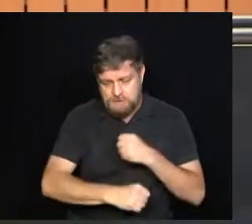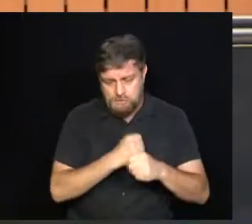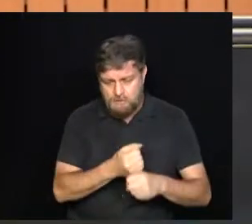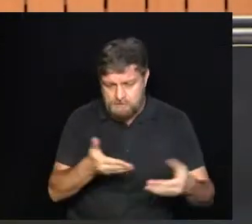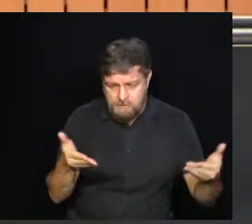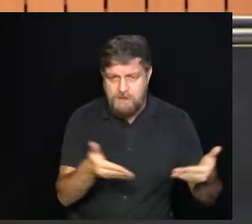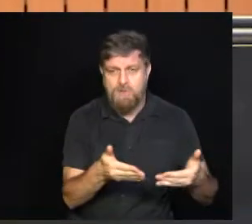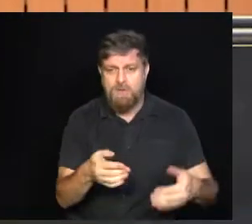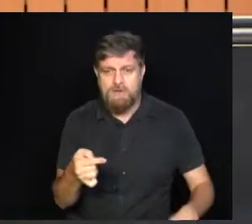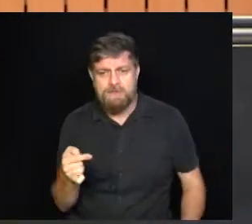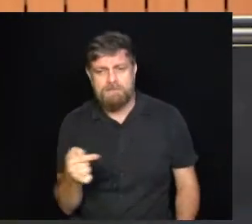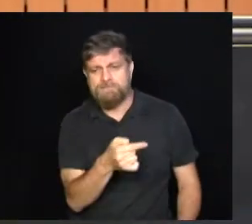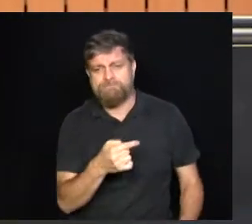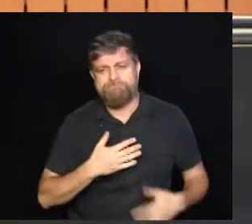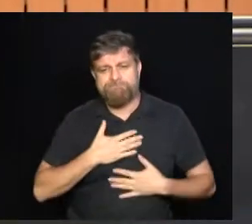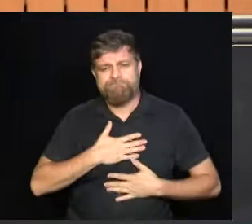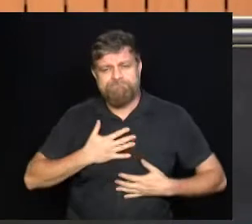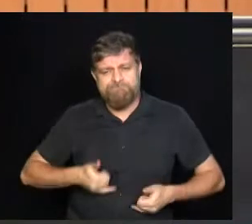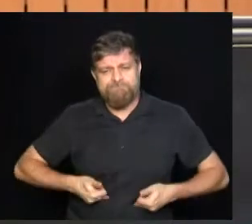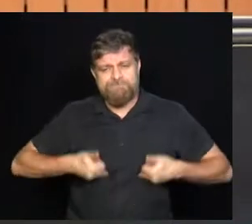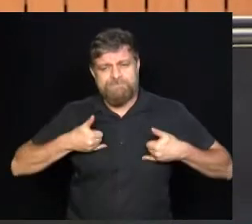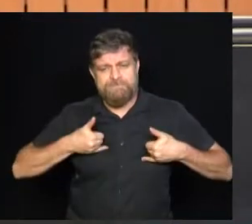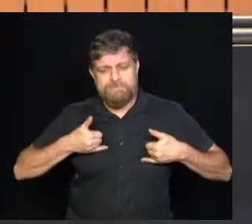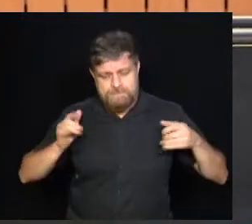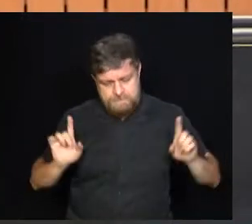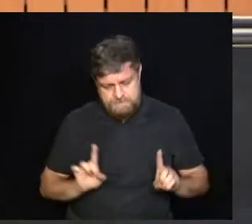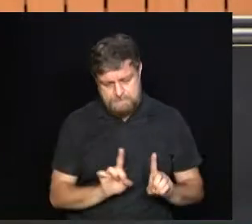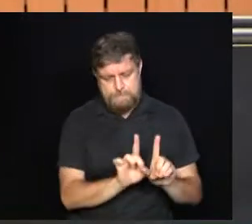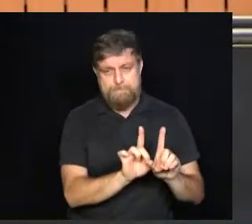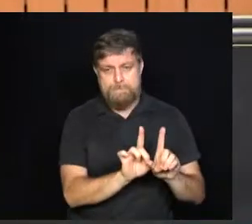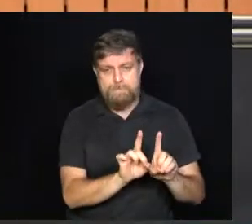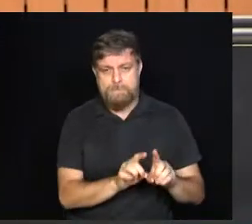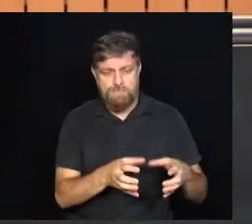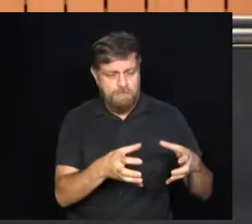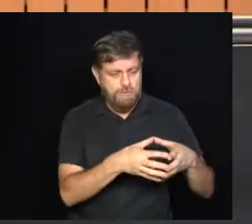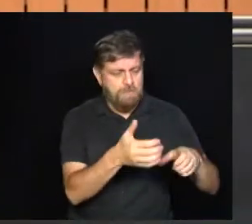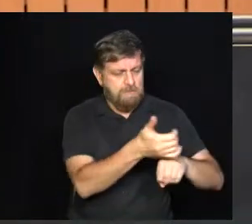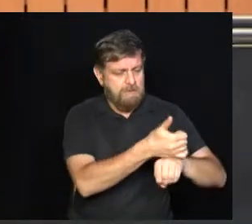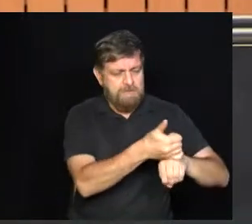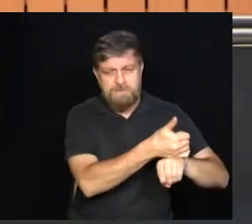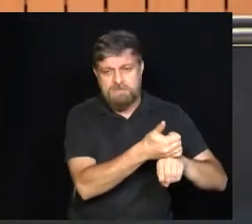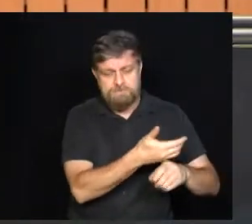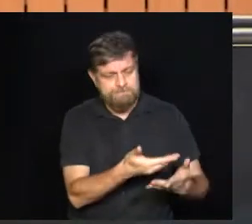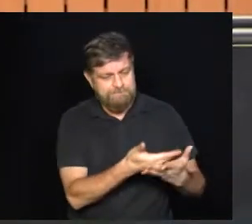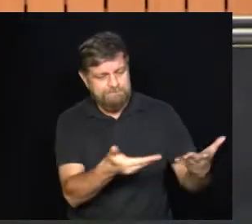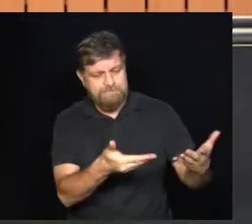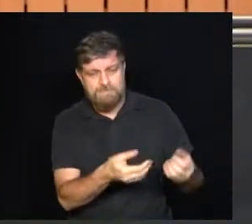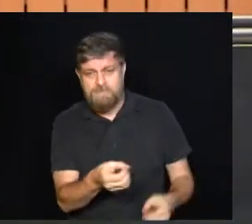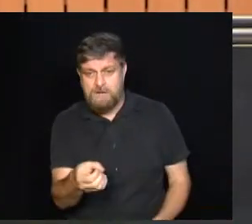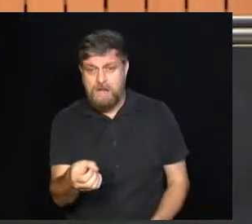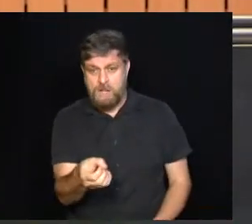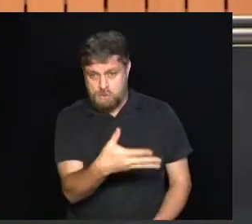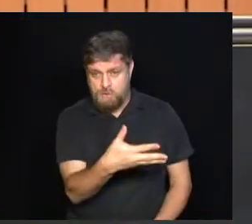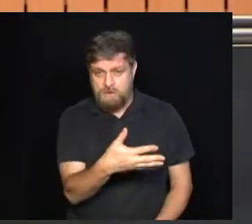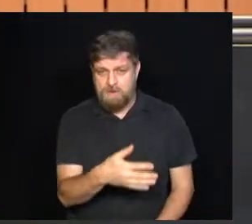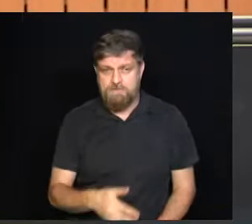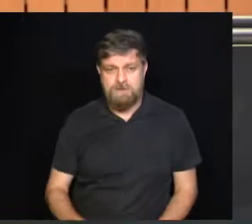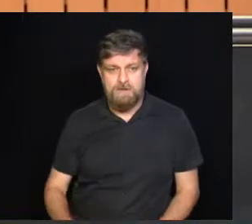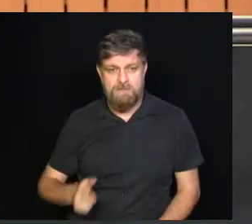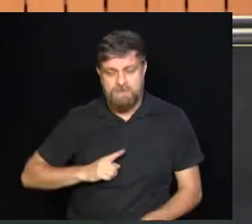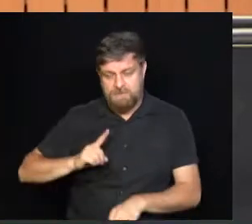que me orgulhei de estar presente. Essa equipe dela também é nova aqui no meu tempo